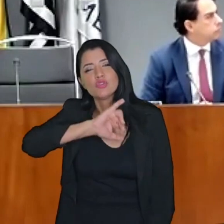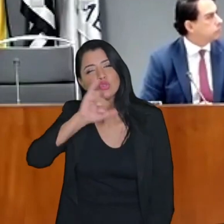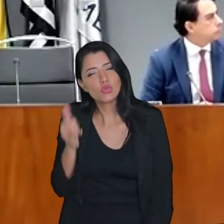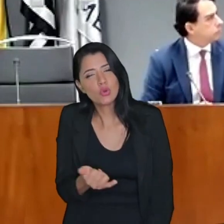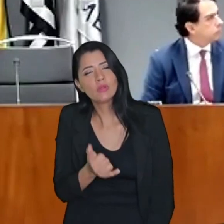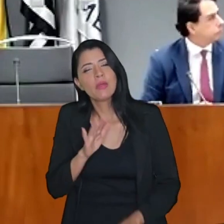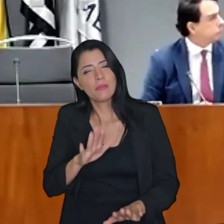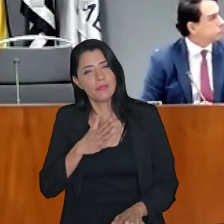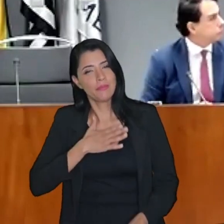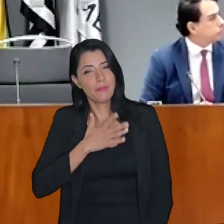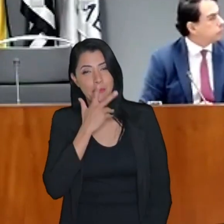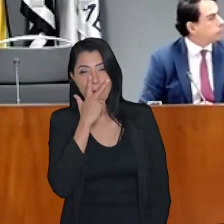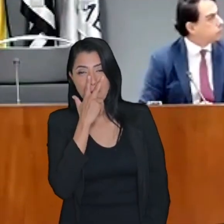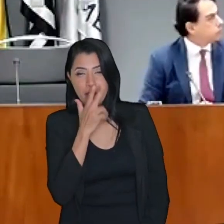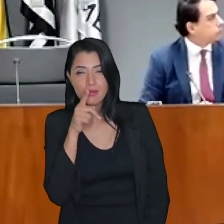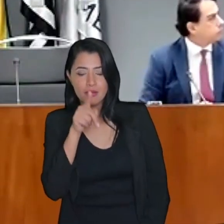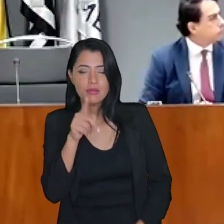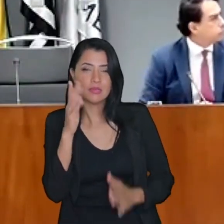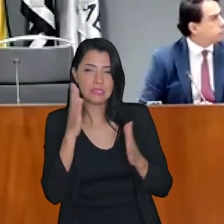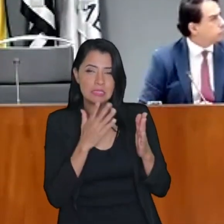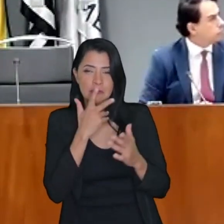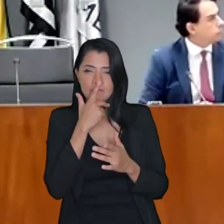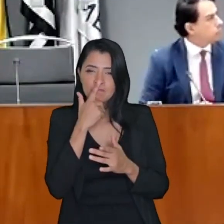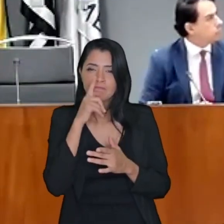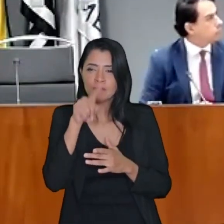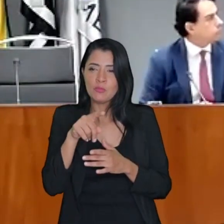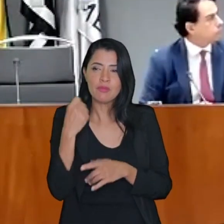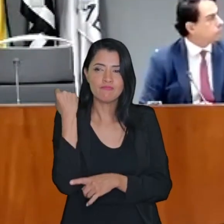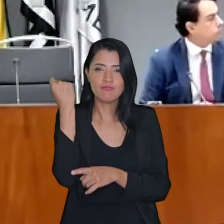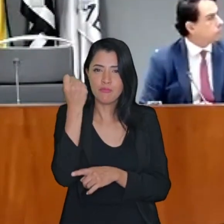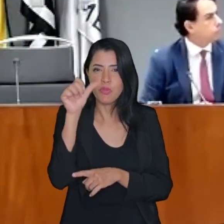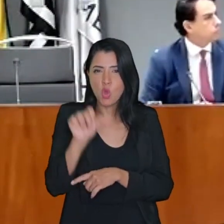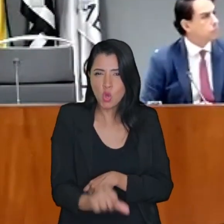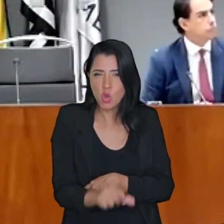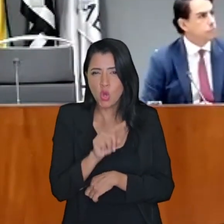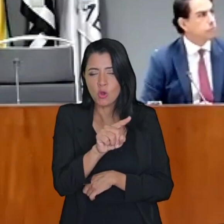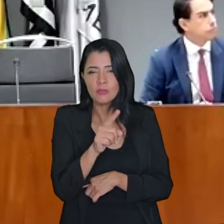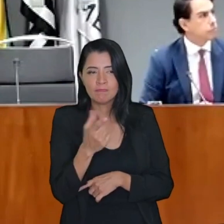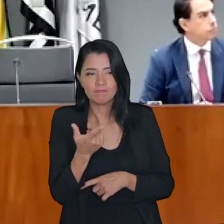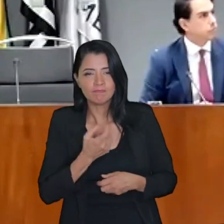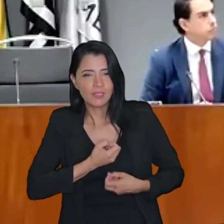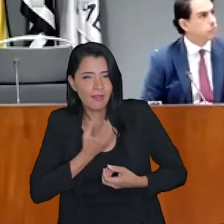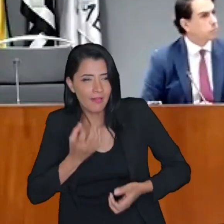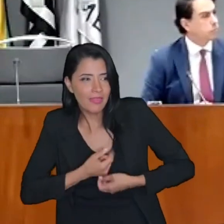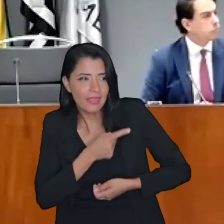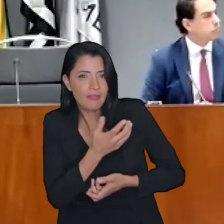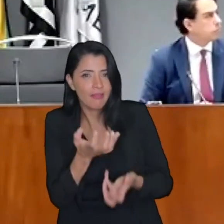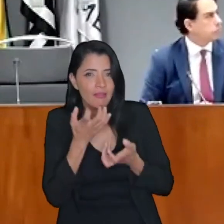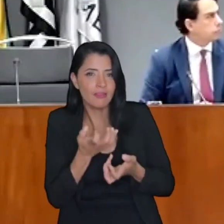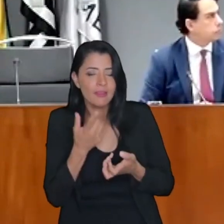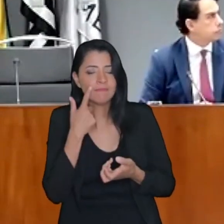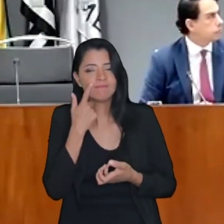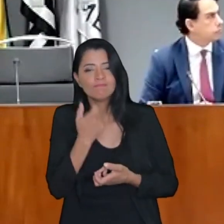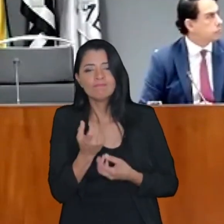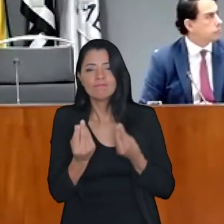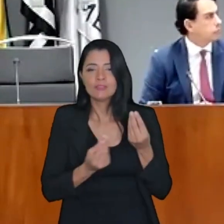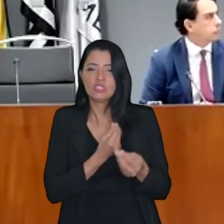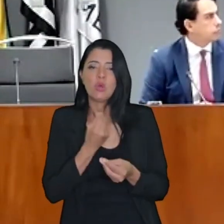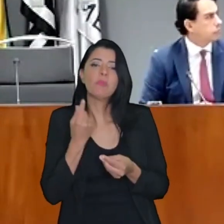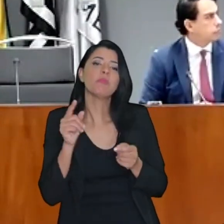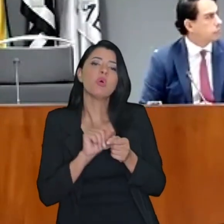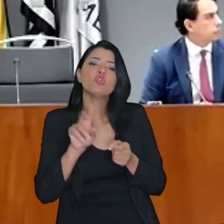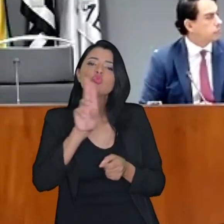me parece que essa previsão, como ela agrava a situação do colaborador, ela só pode incidir para